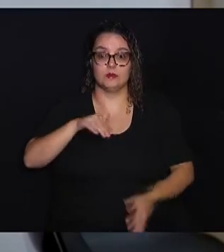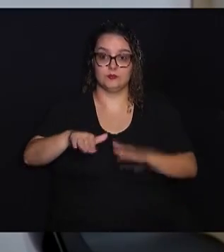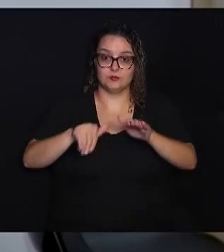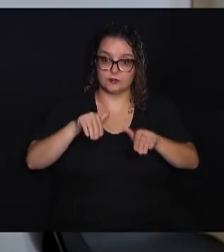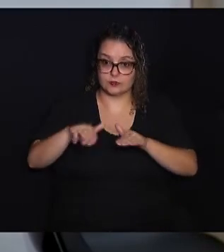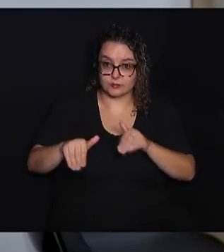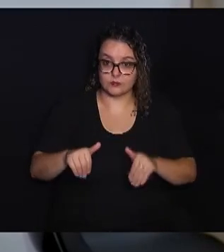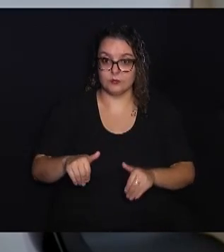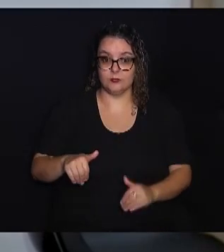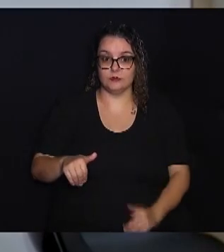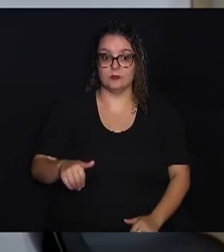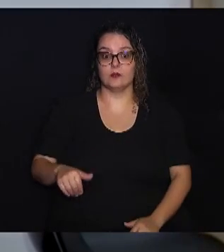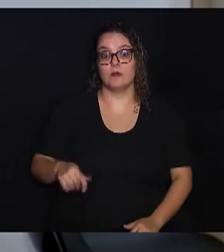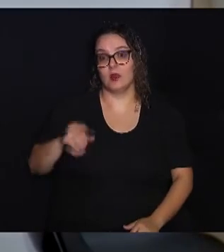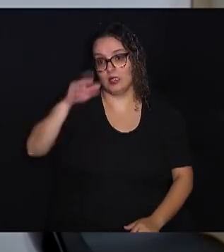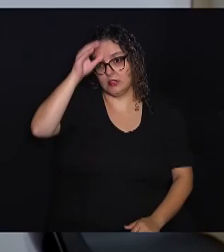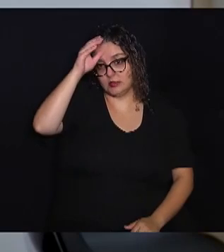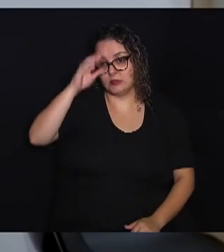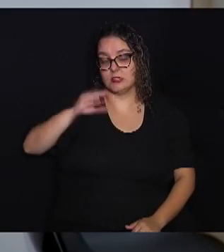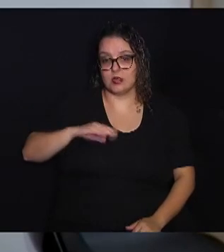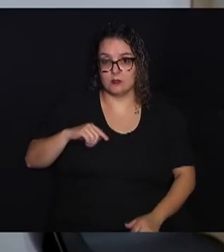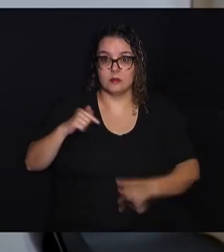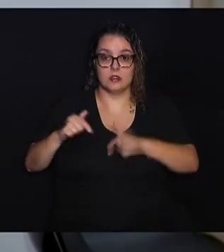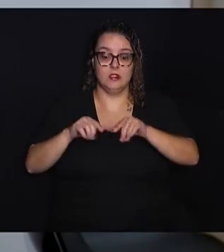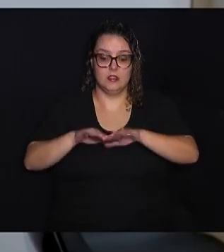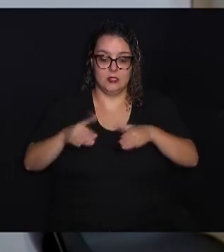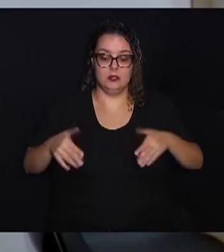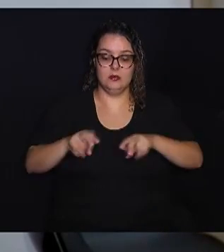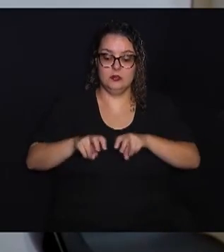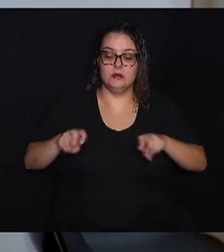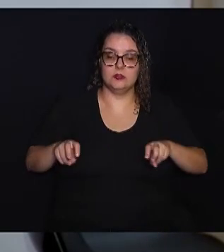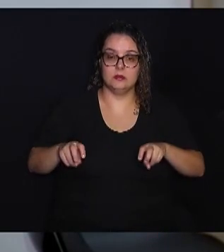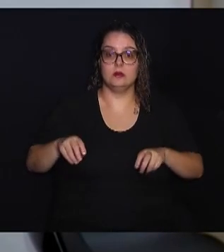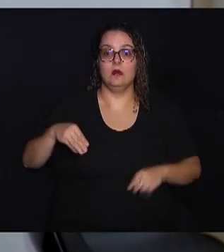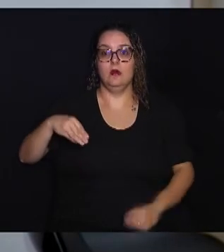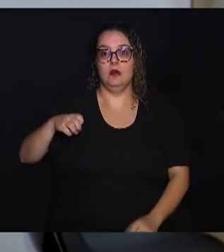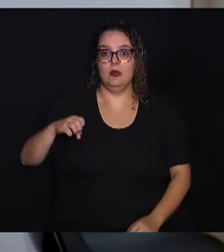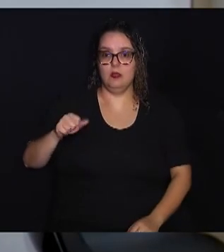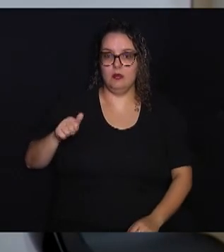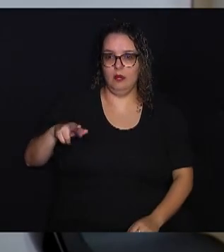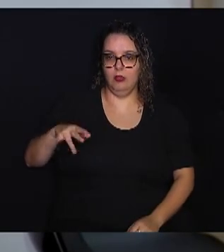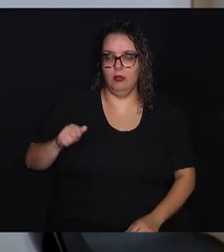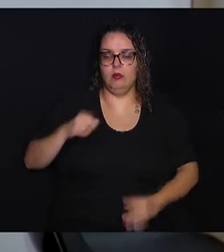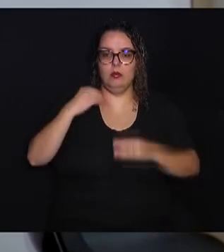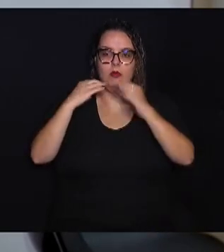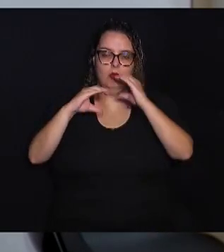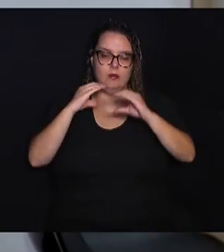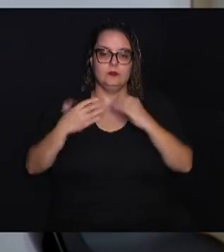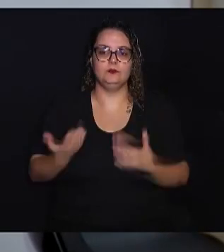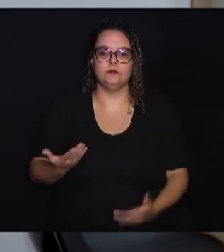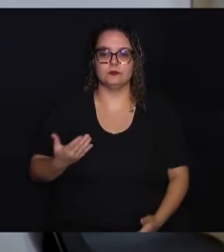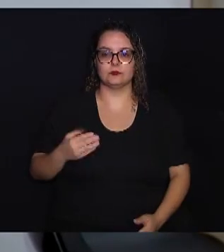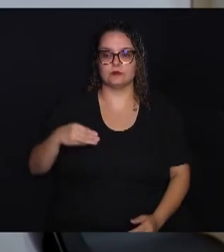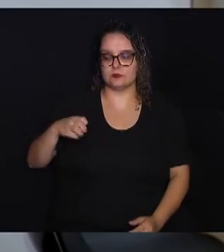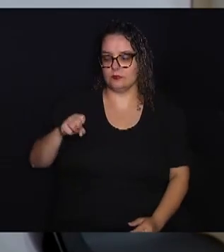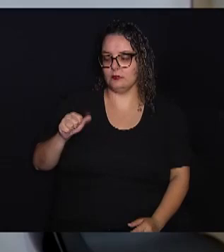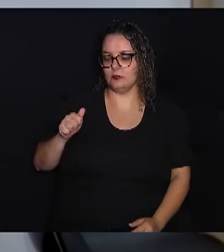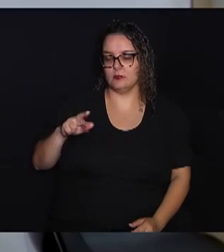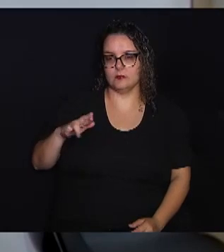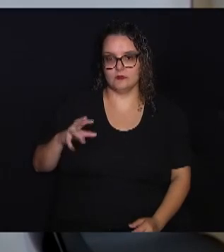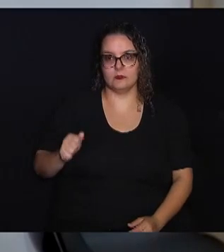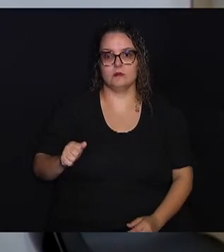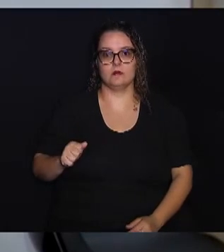convoca eleitores para trabalhar como mesários, que a gente precisa se comunicar com os candidatos para se utilizarem